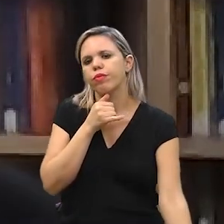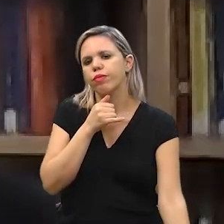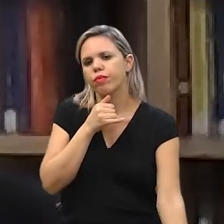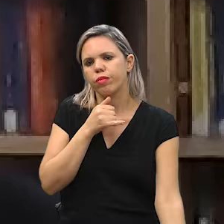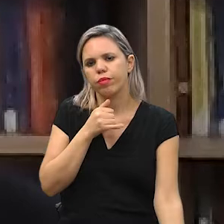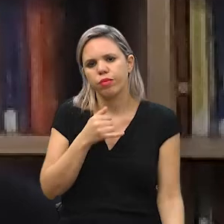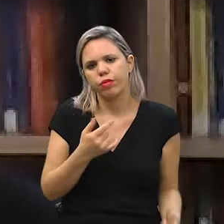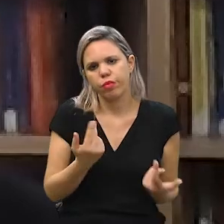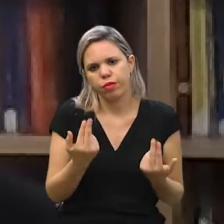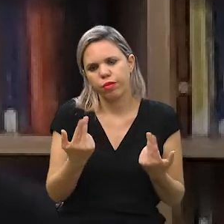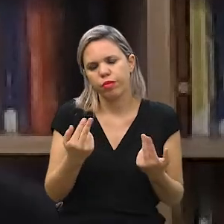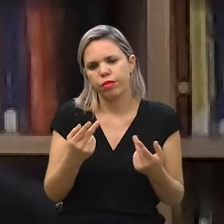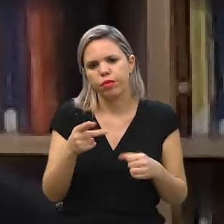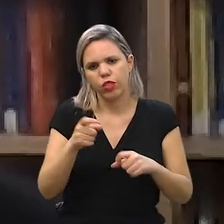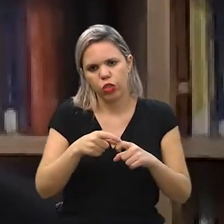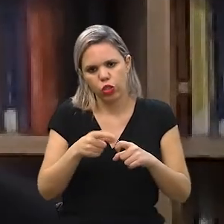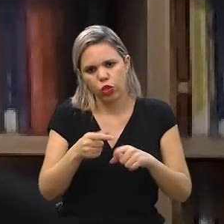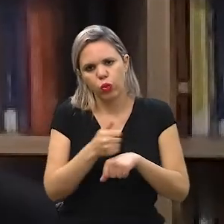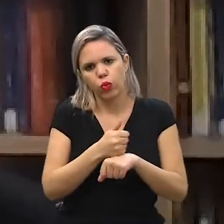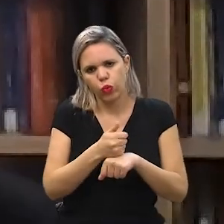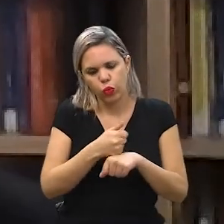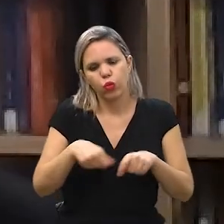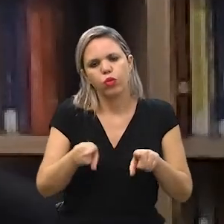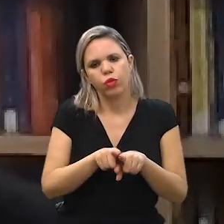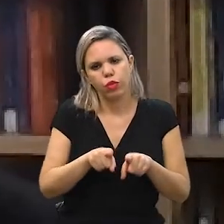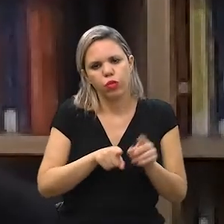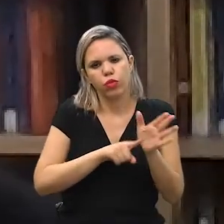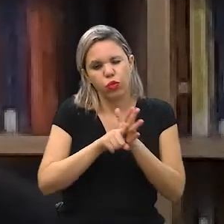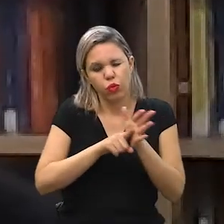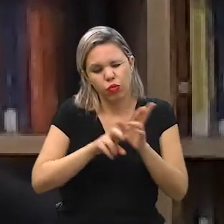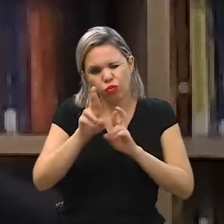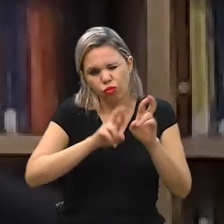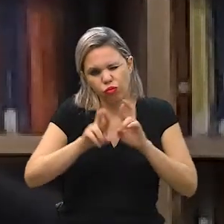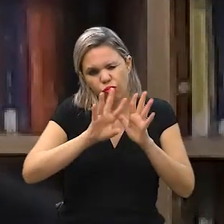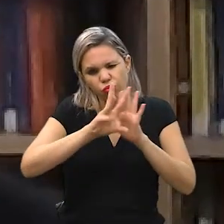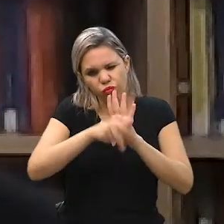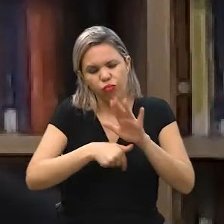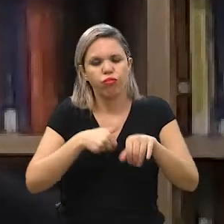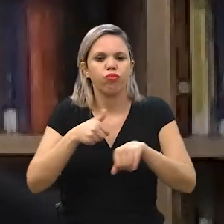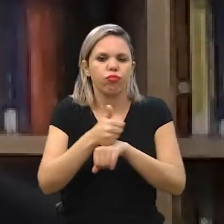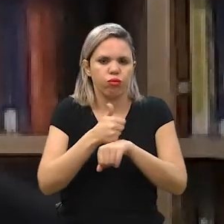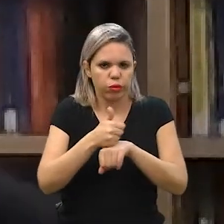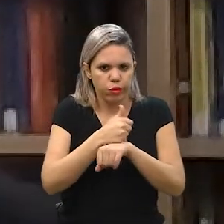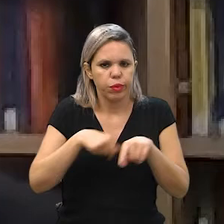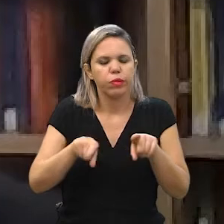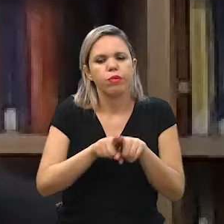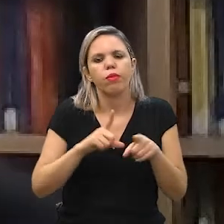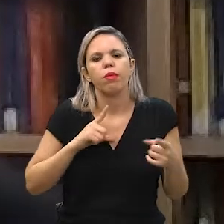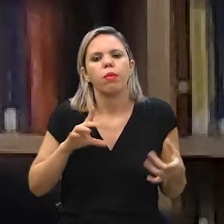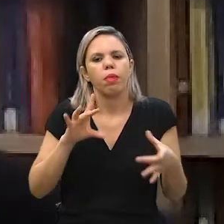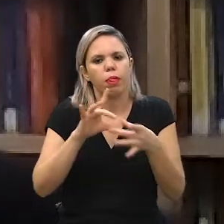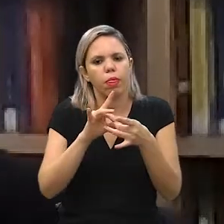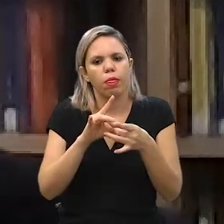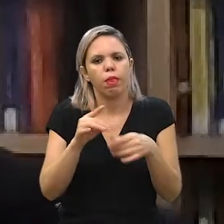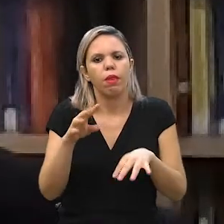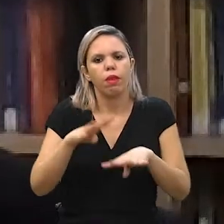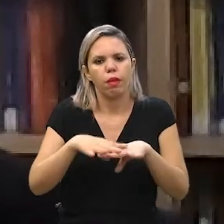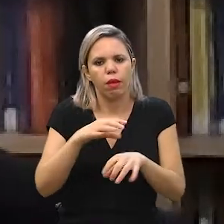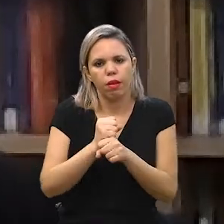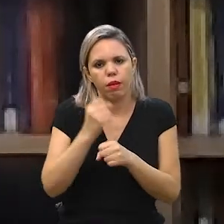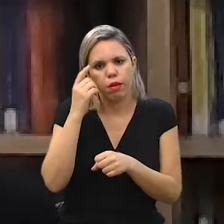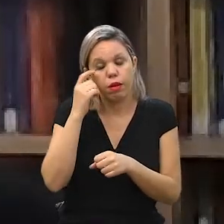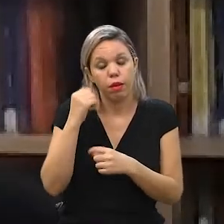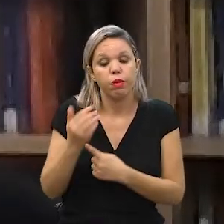ou mesmo medicina tem muita matemática e estatística, várias áreas têm interface direta com a matemática, né?